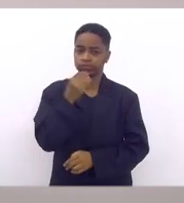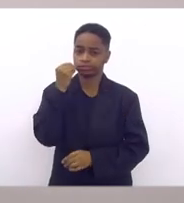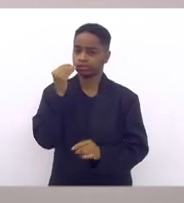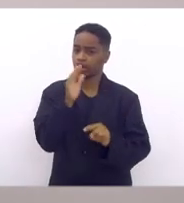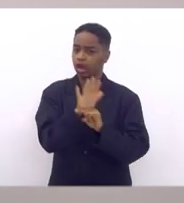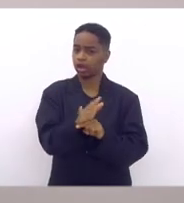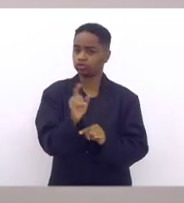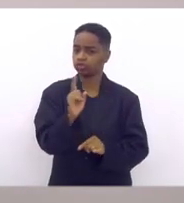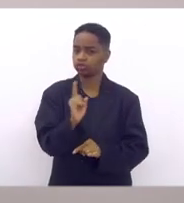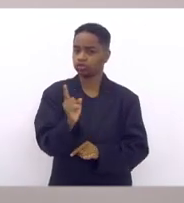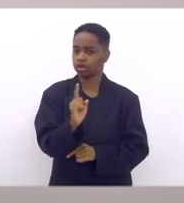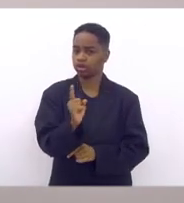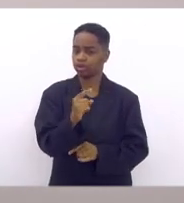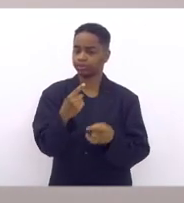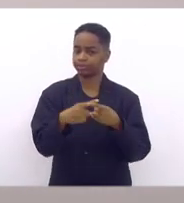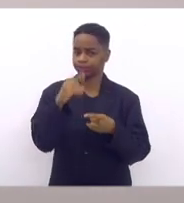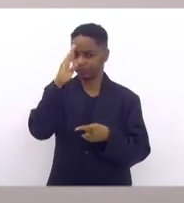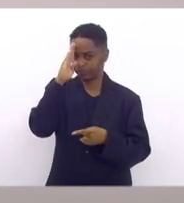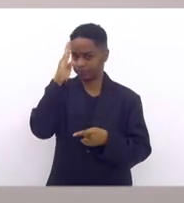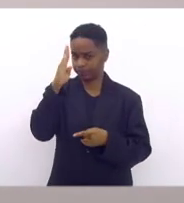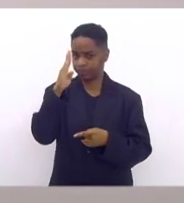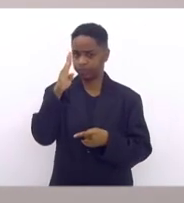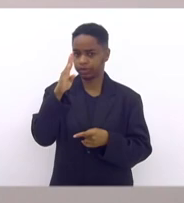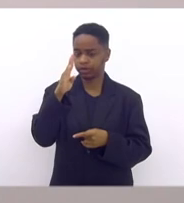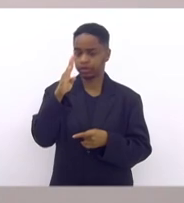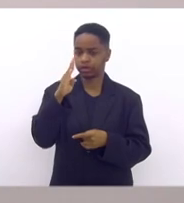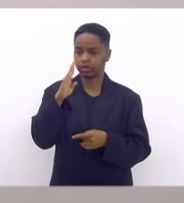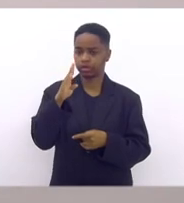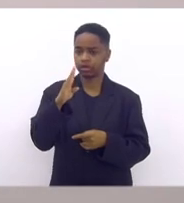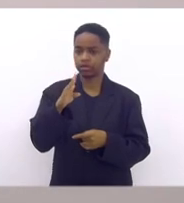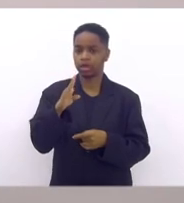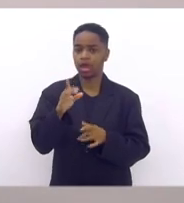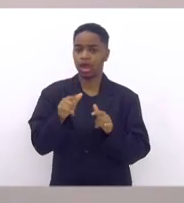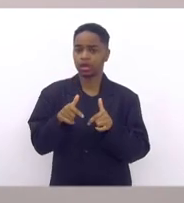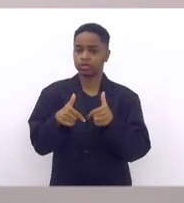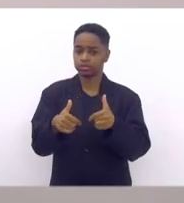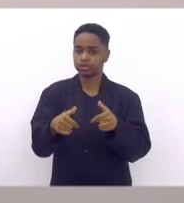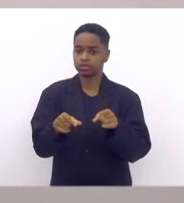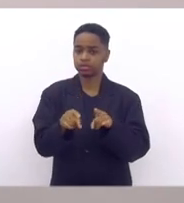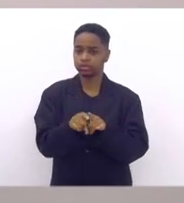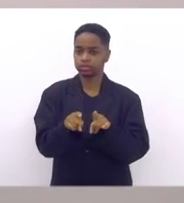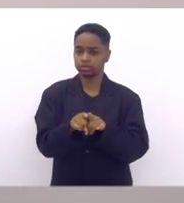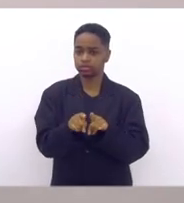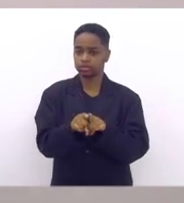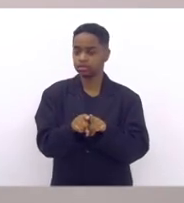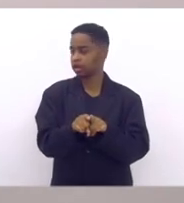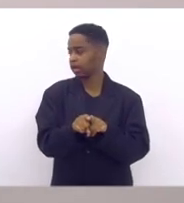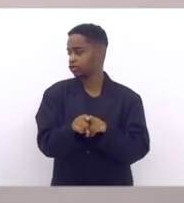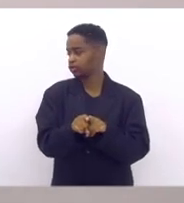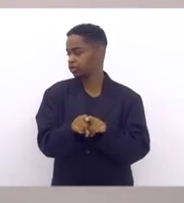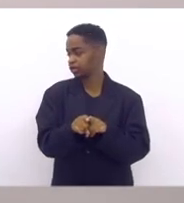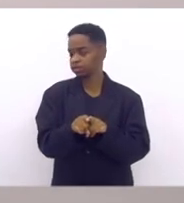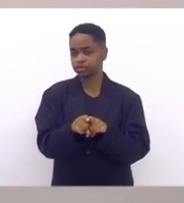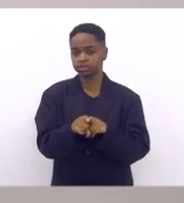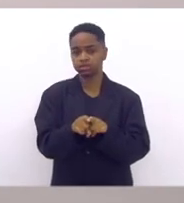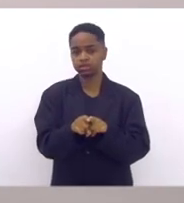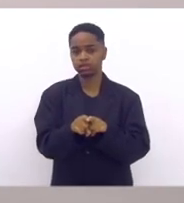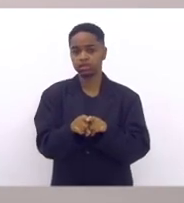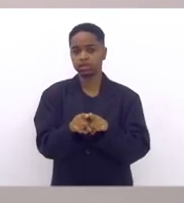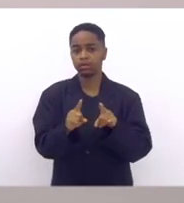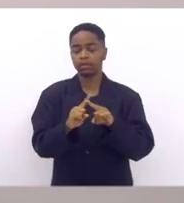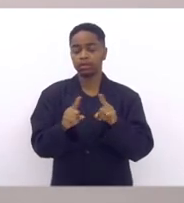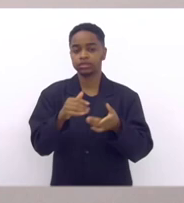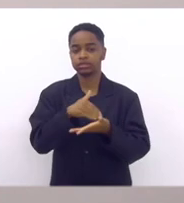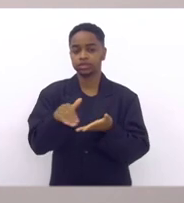é o seu principal cartão postal né que é a atuação justamente até por delegação da Secretaria Municipal de Meio